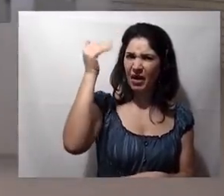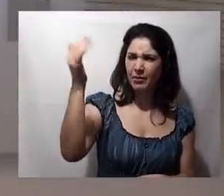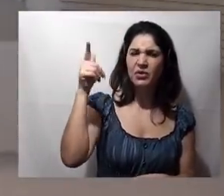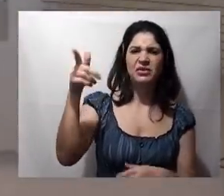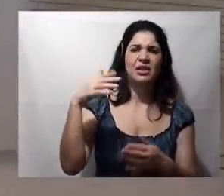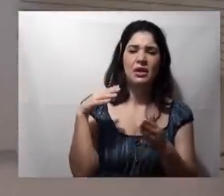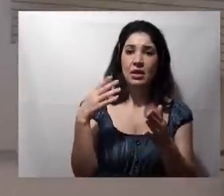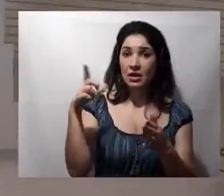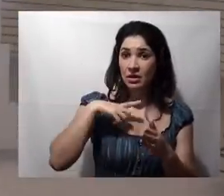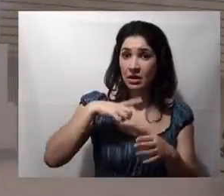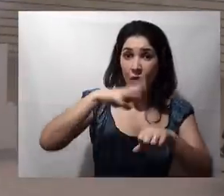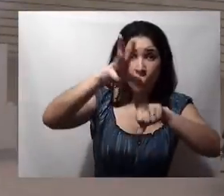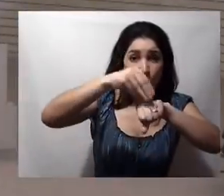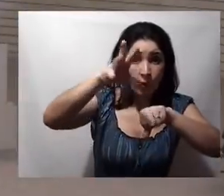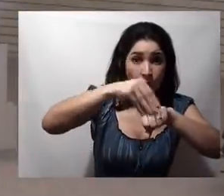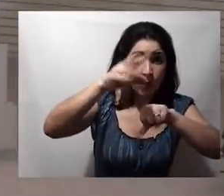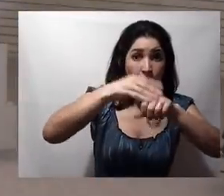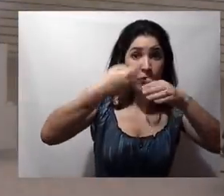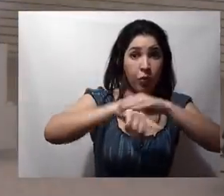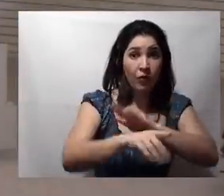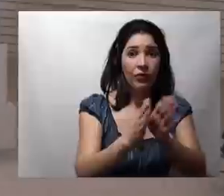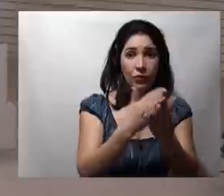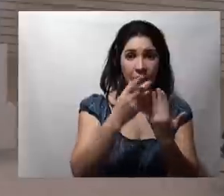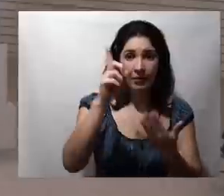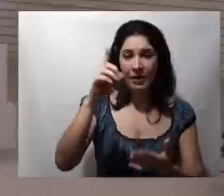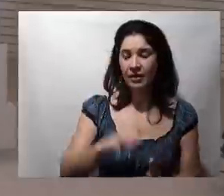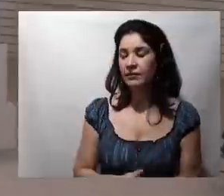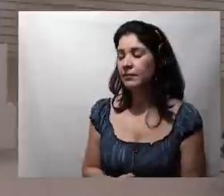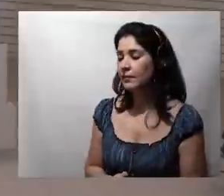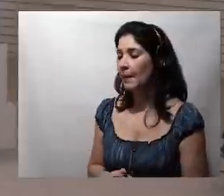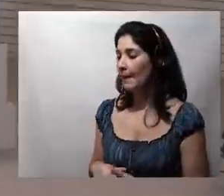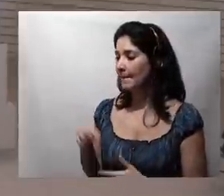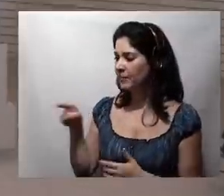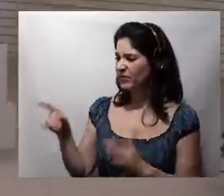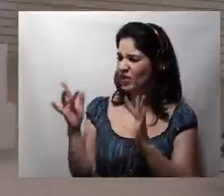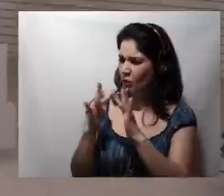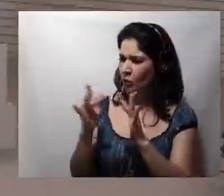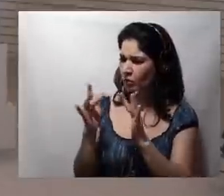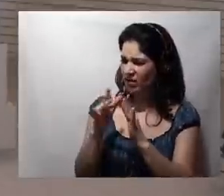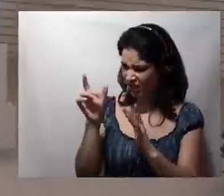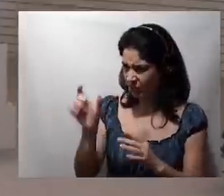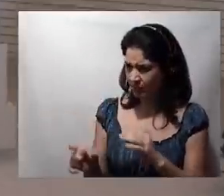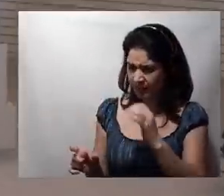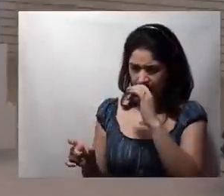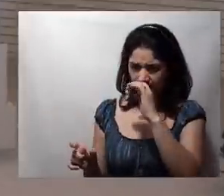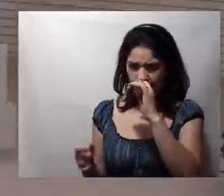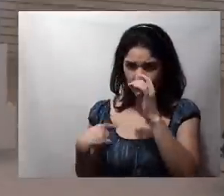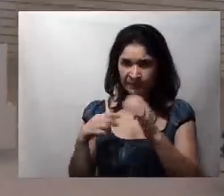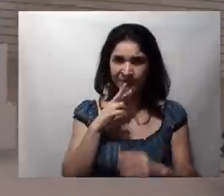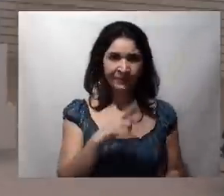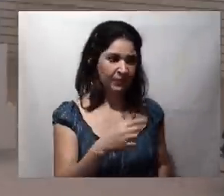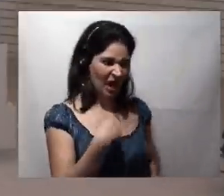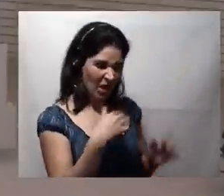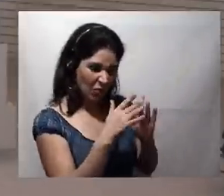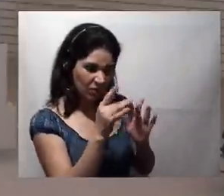fleury pó e você chegou perto de alguém desiste não jeremias